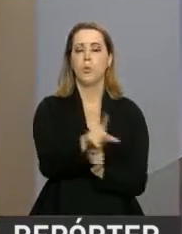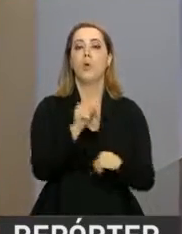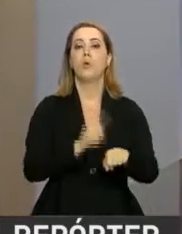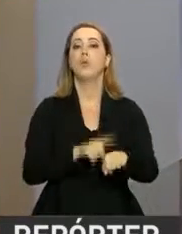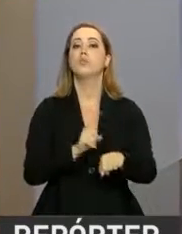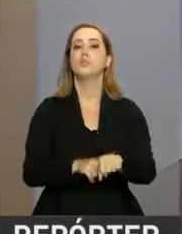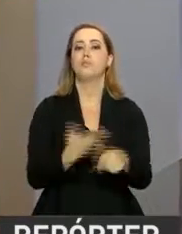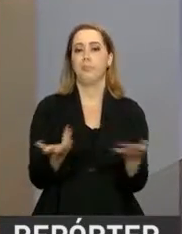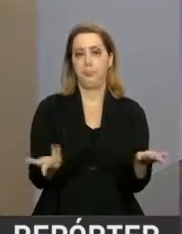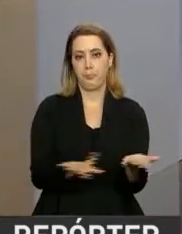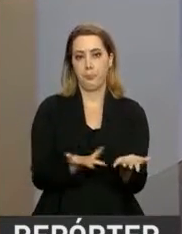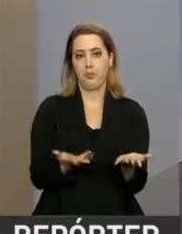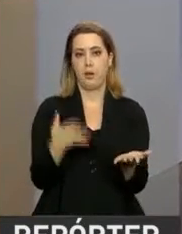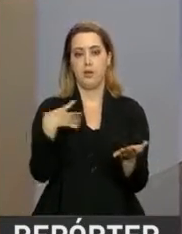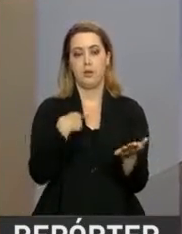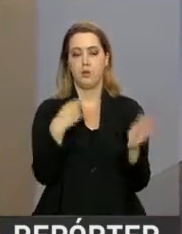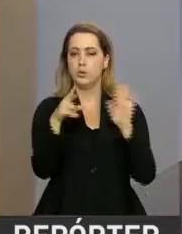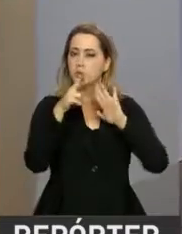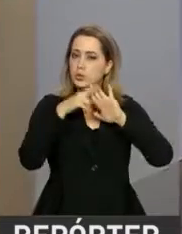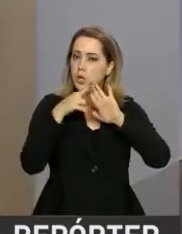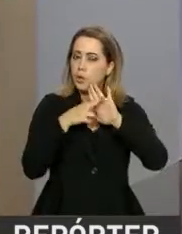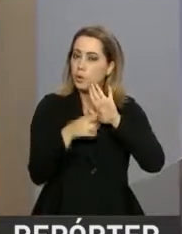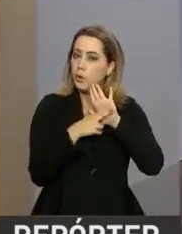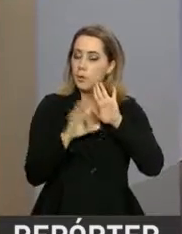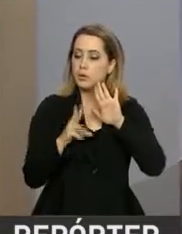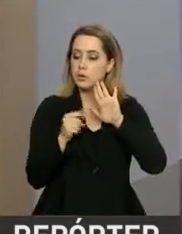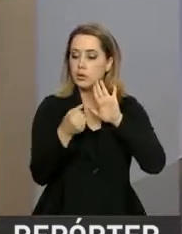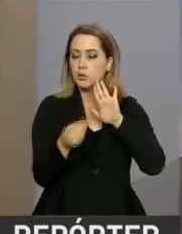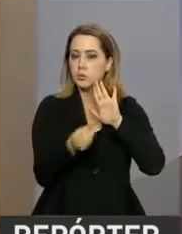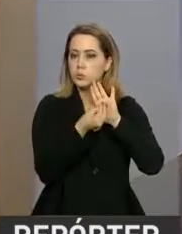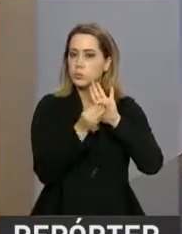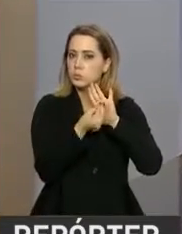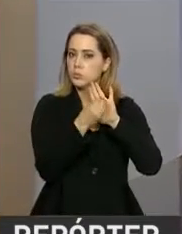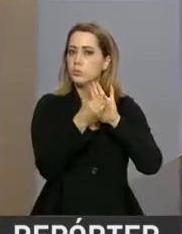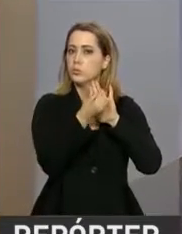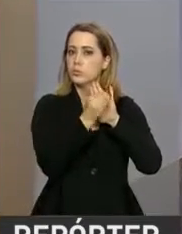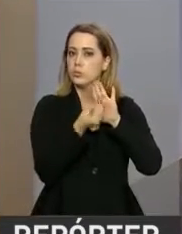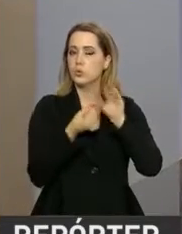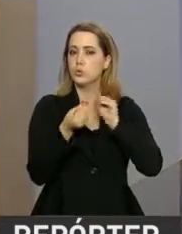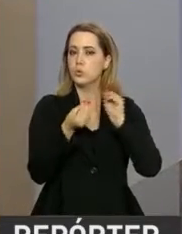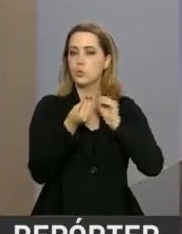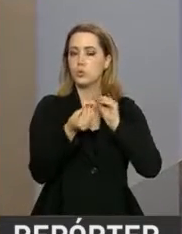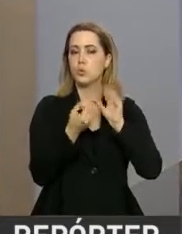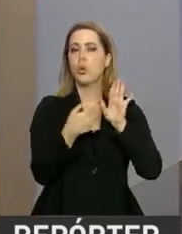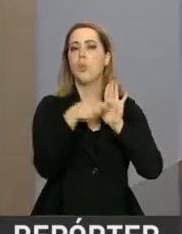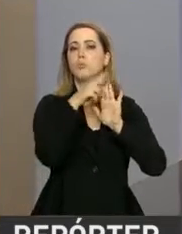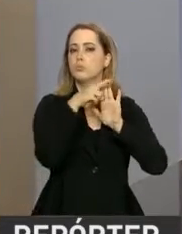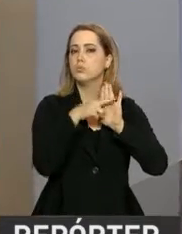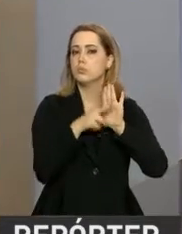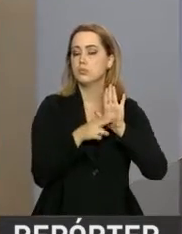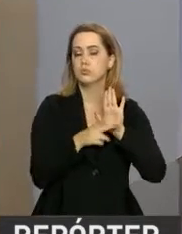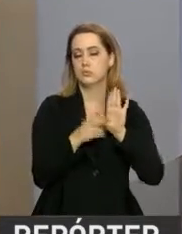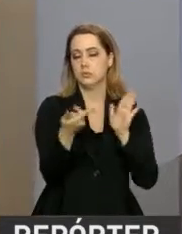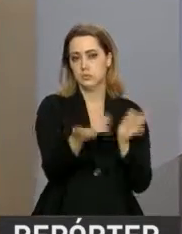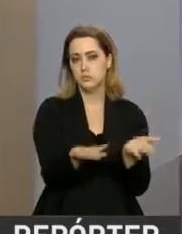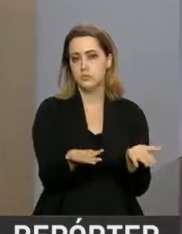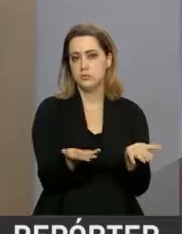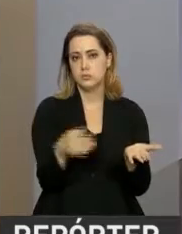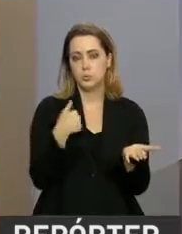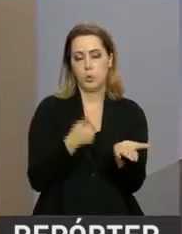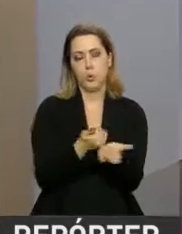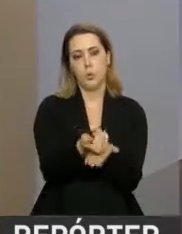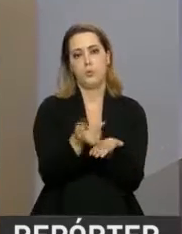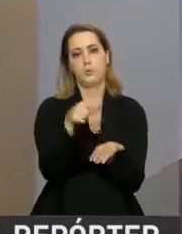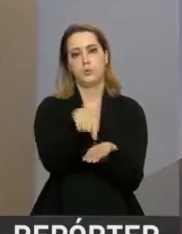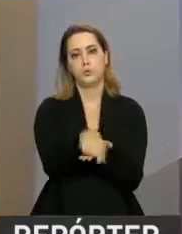momento. Um momento de regulamentação desse acordo, um momento de como que essas regras, a partir